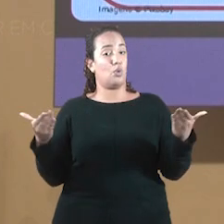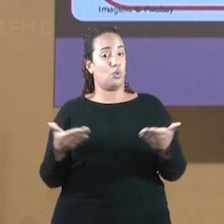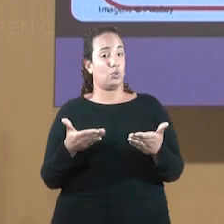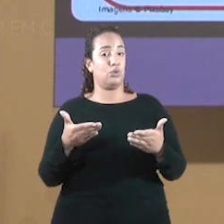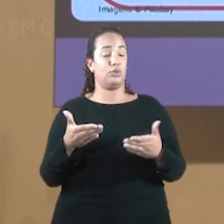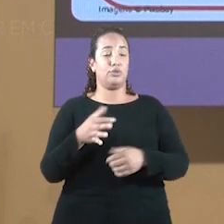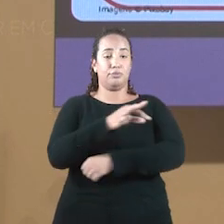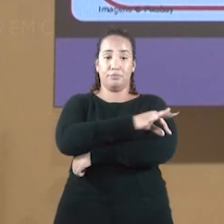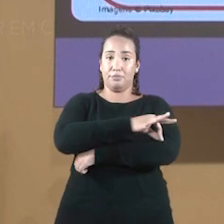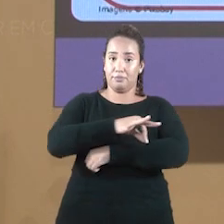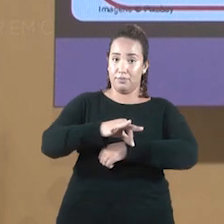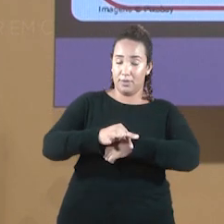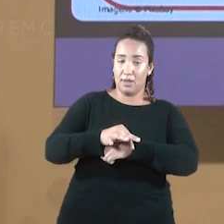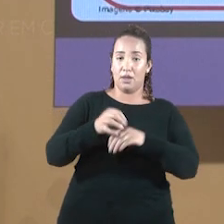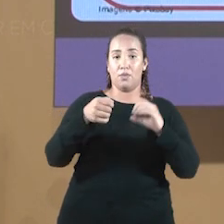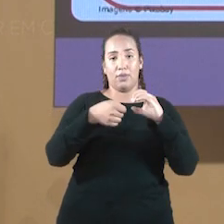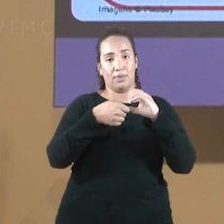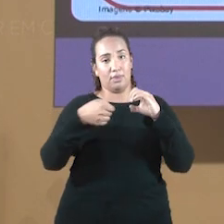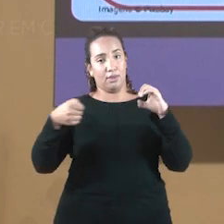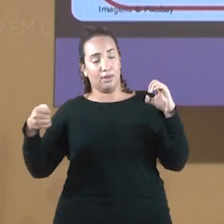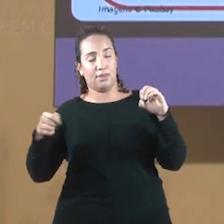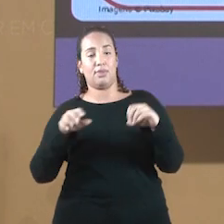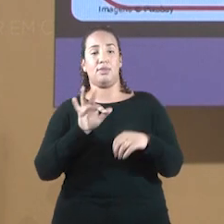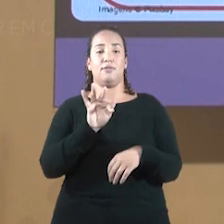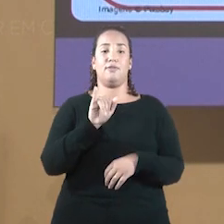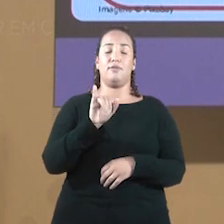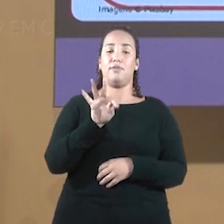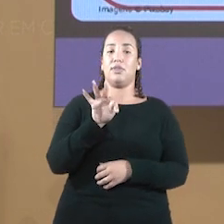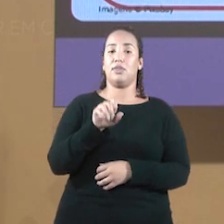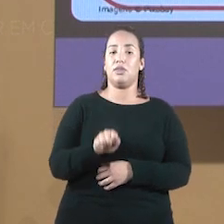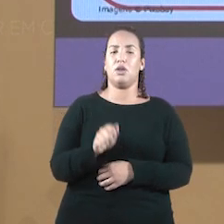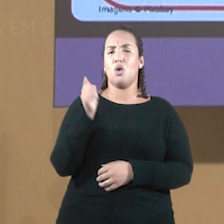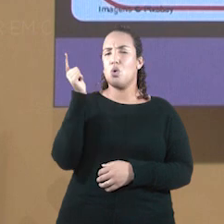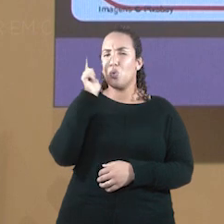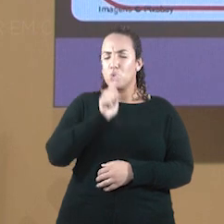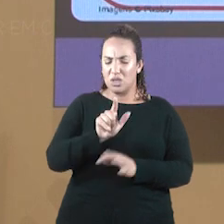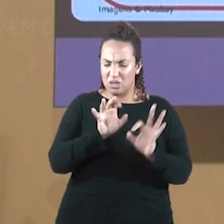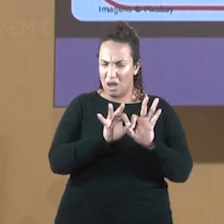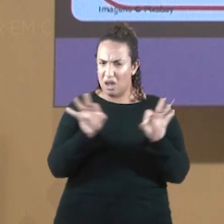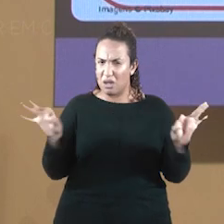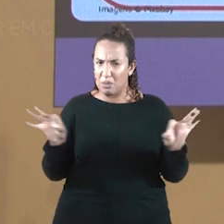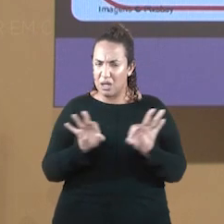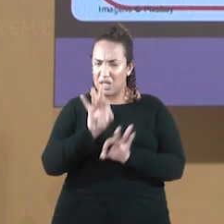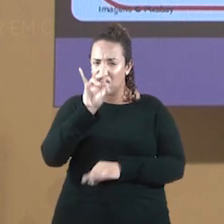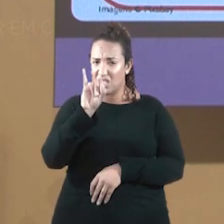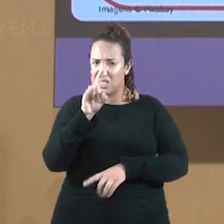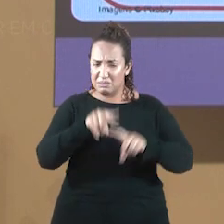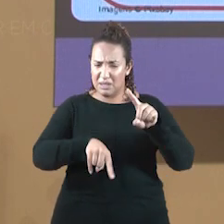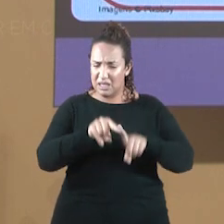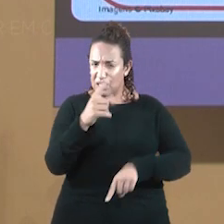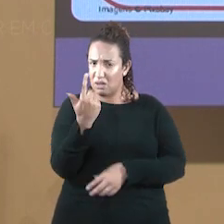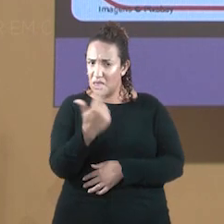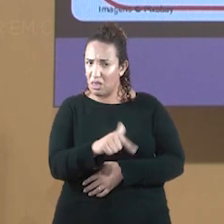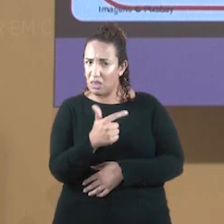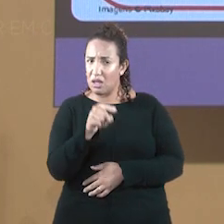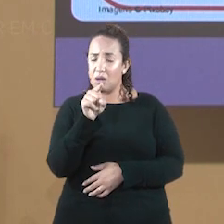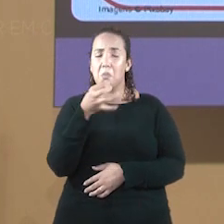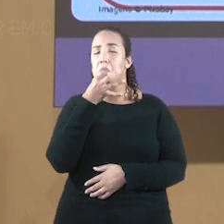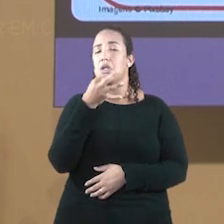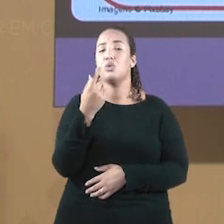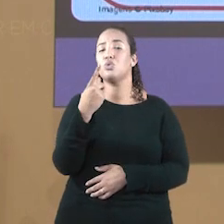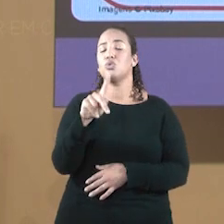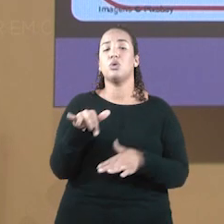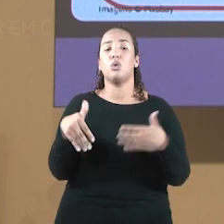Régua, fita ou trena. Ainda assim, conseguiríamos medir o comprimento dos objetos? O que você